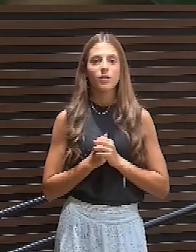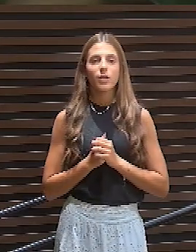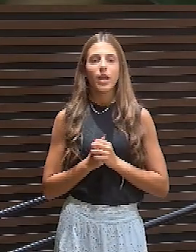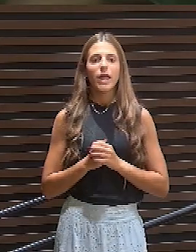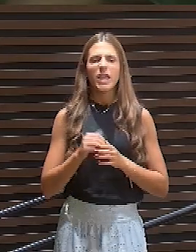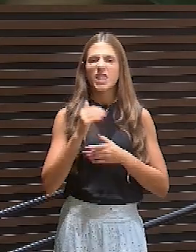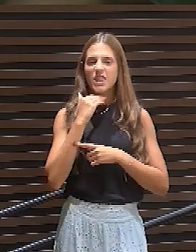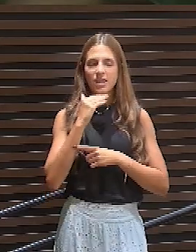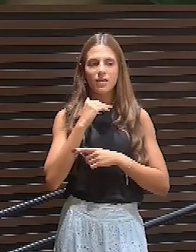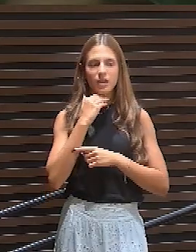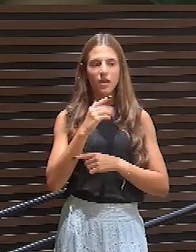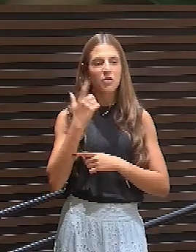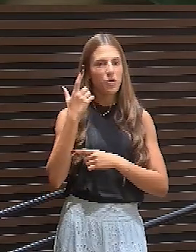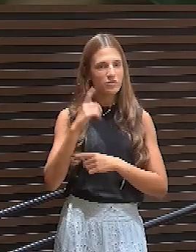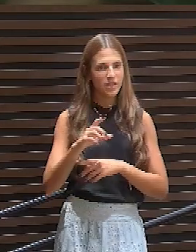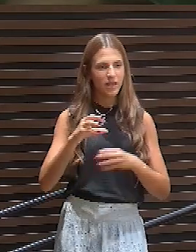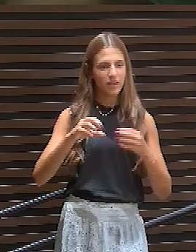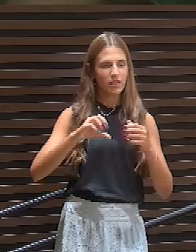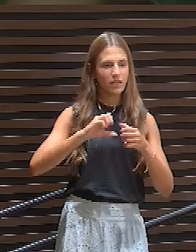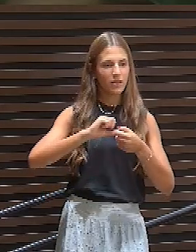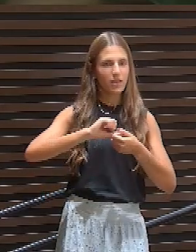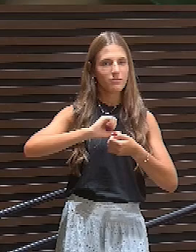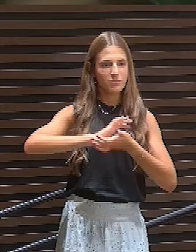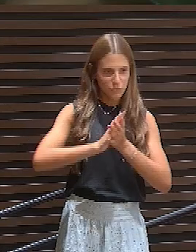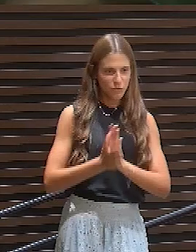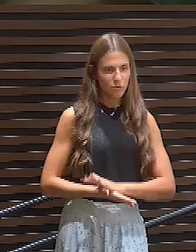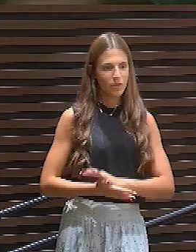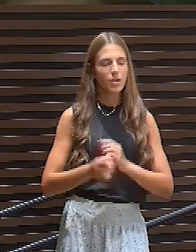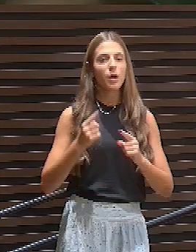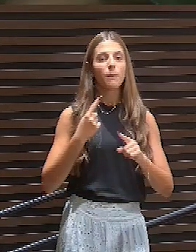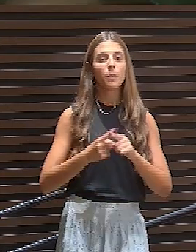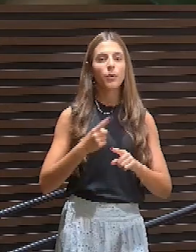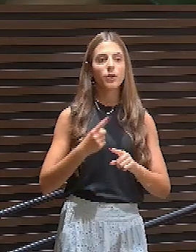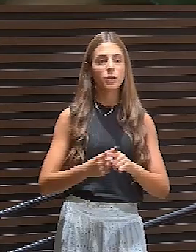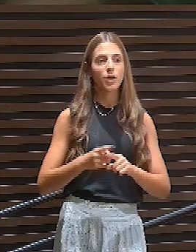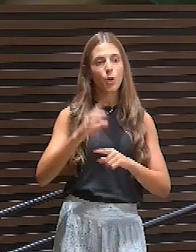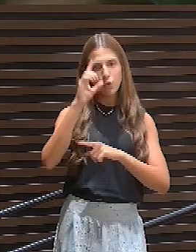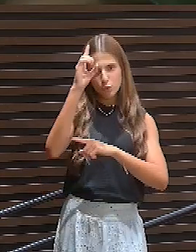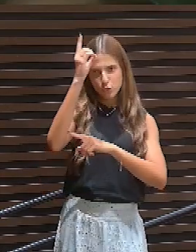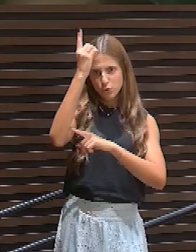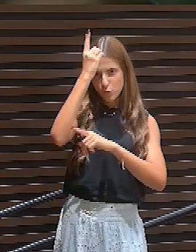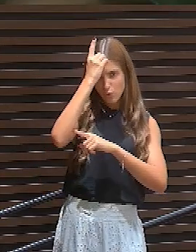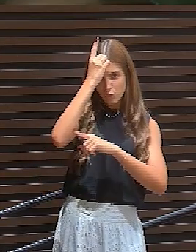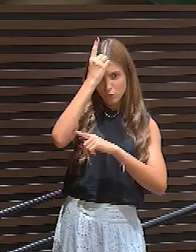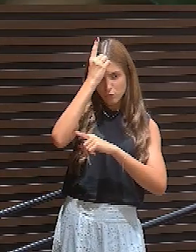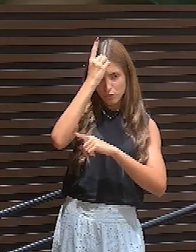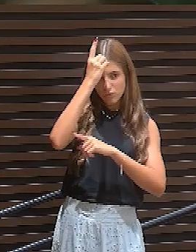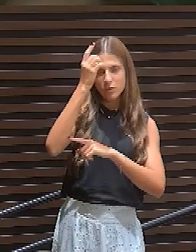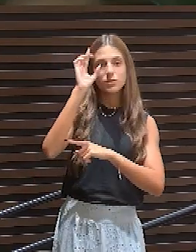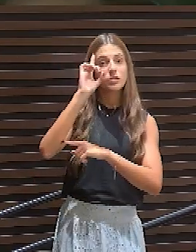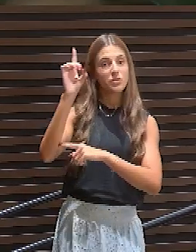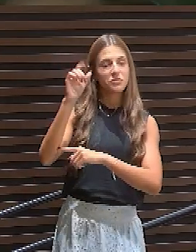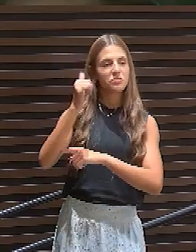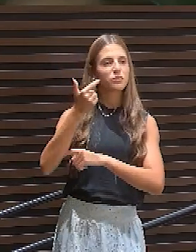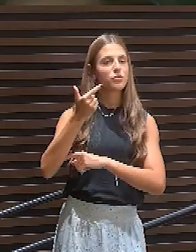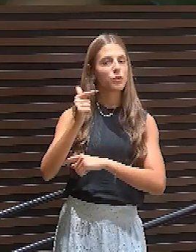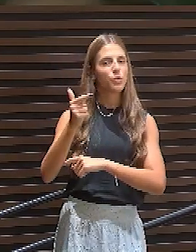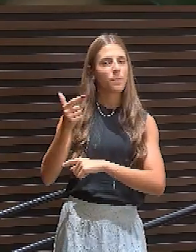indissolúvel, porque os dons e a vocação de Deus são sem arrependimento.